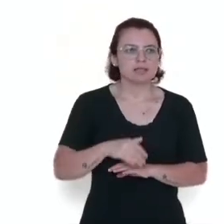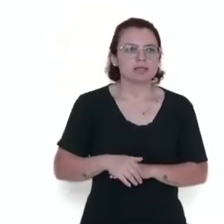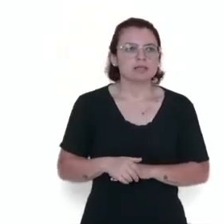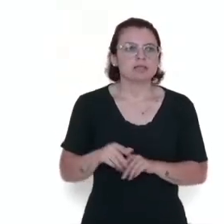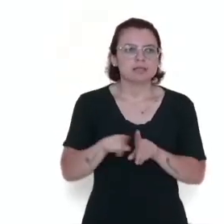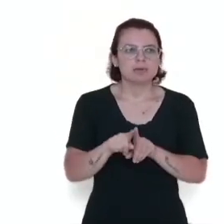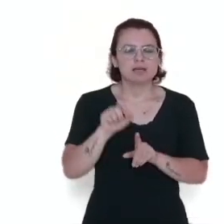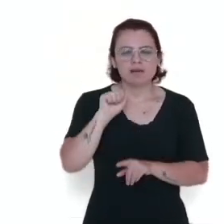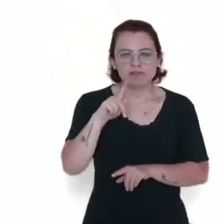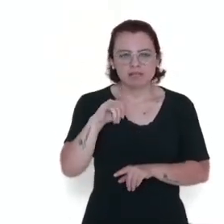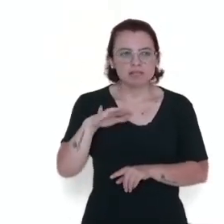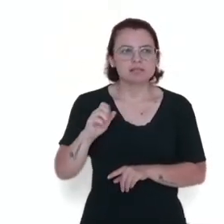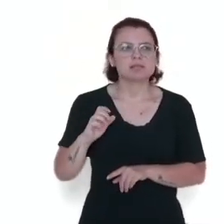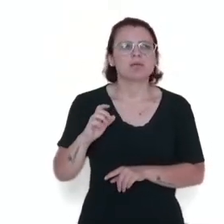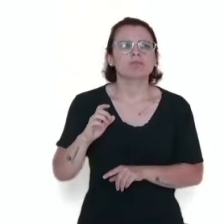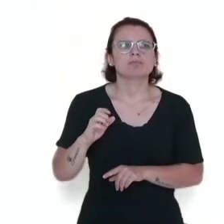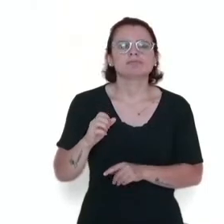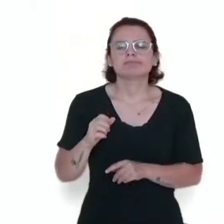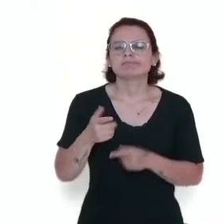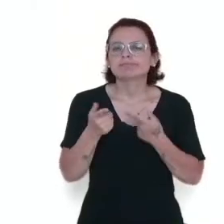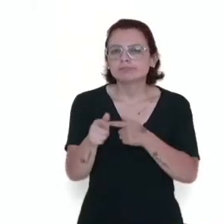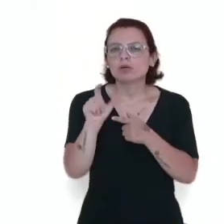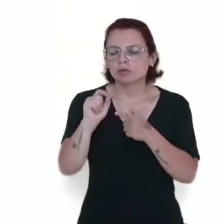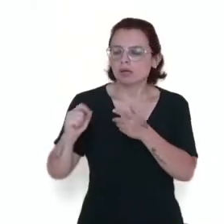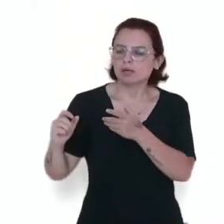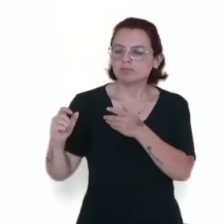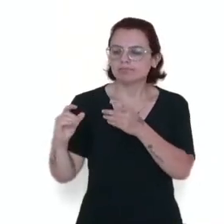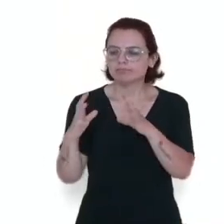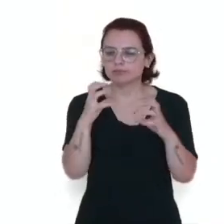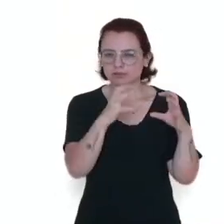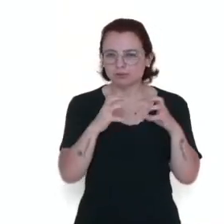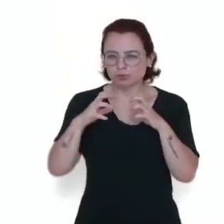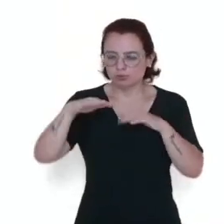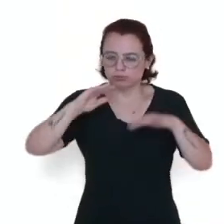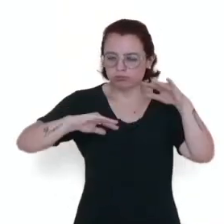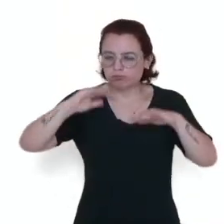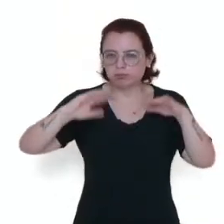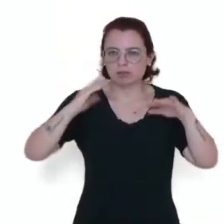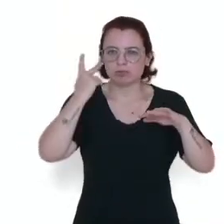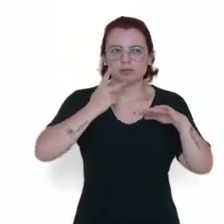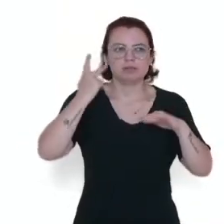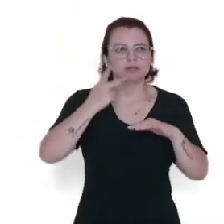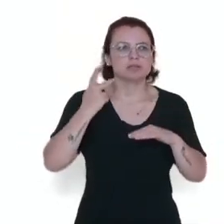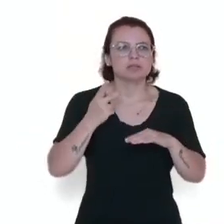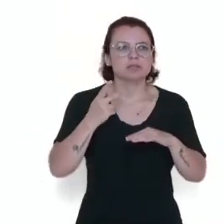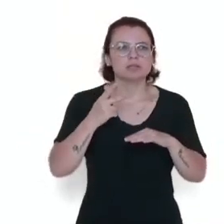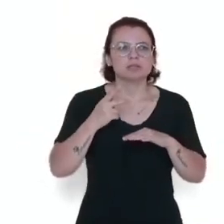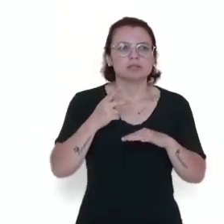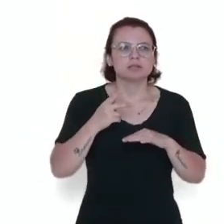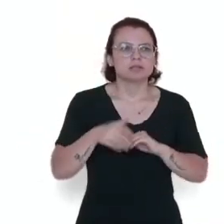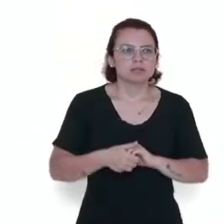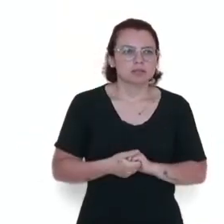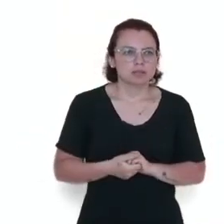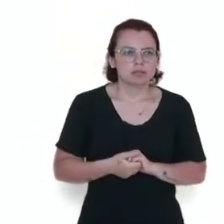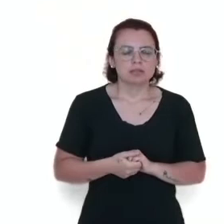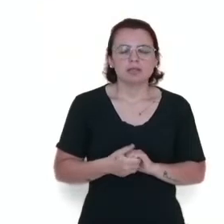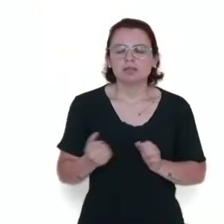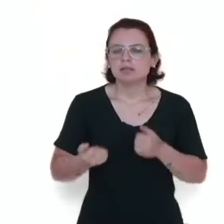provocaram, então, instabilidade política nesses países e o fortalecimento de grupos